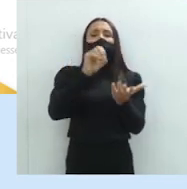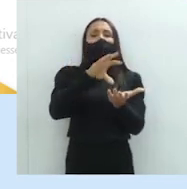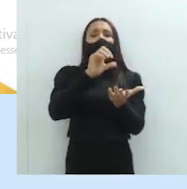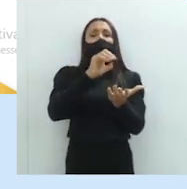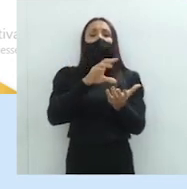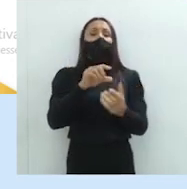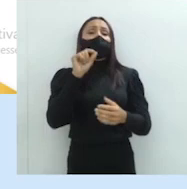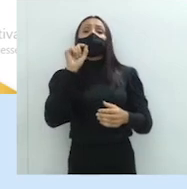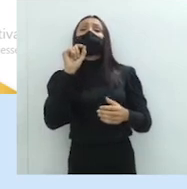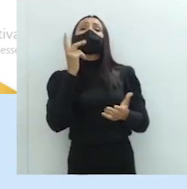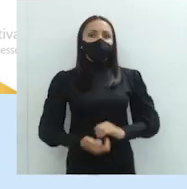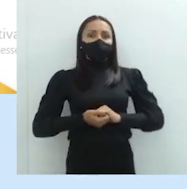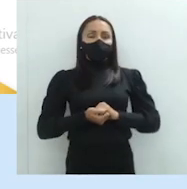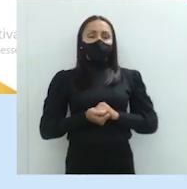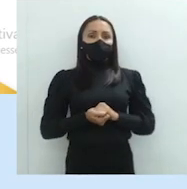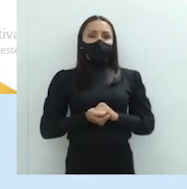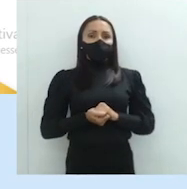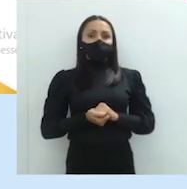foi que aconteceu.